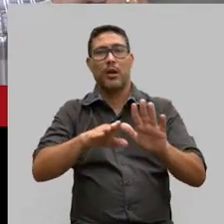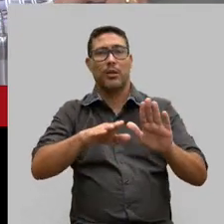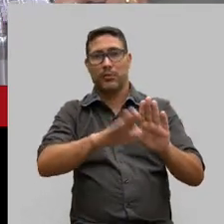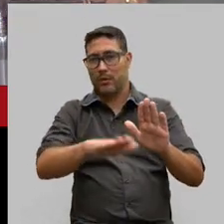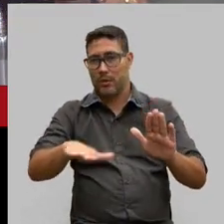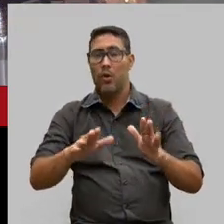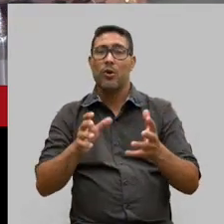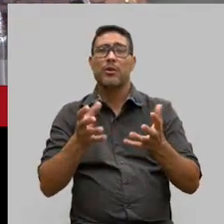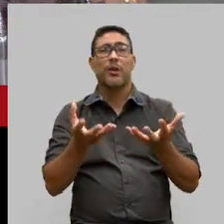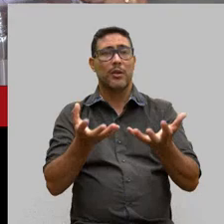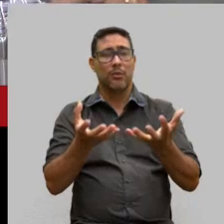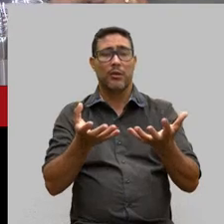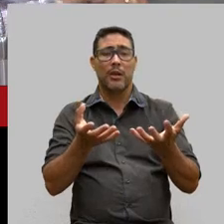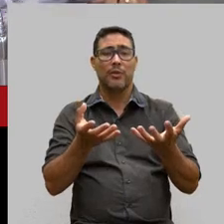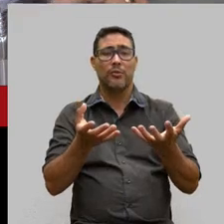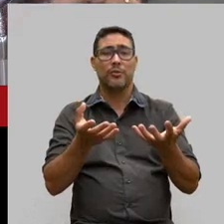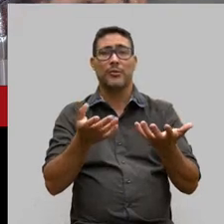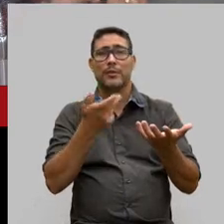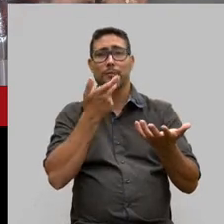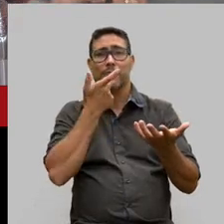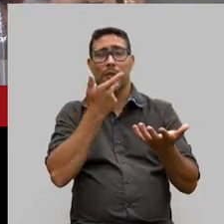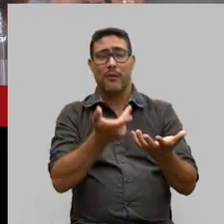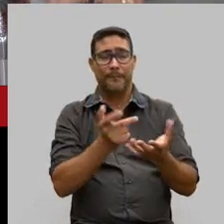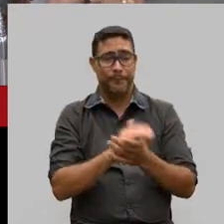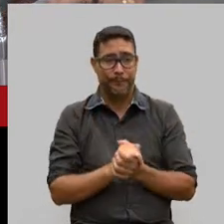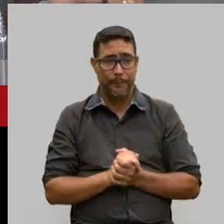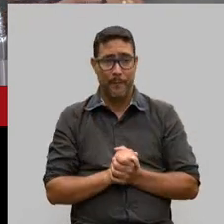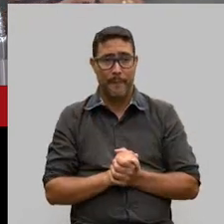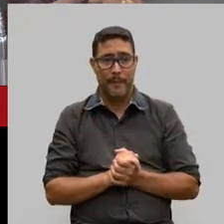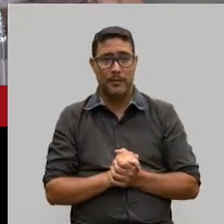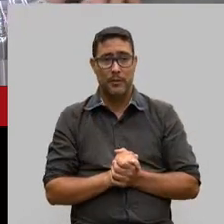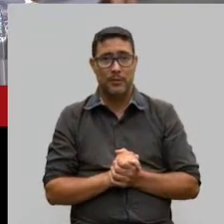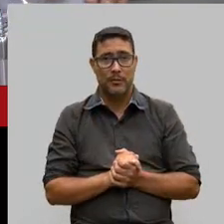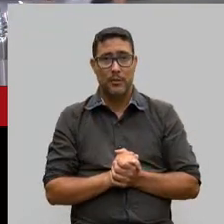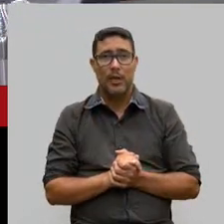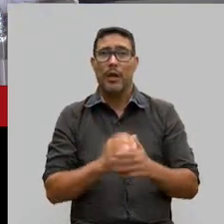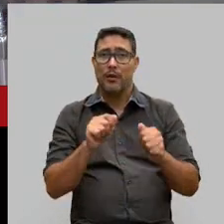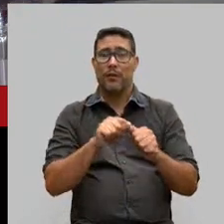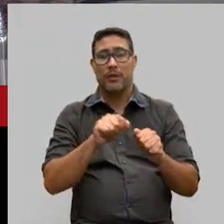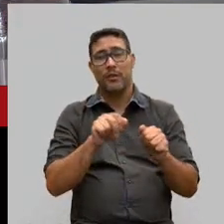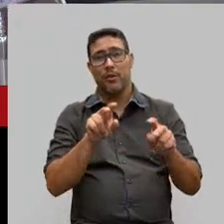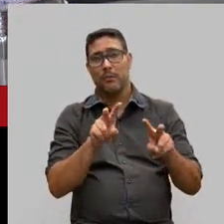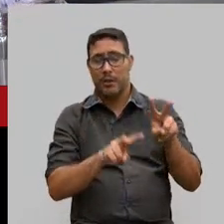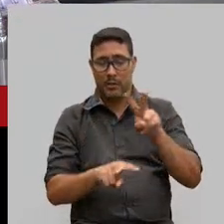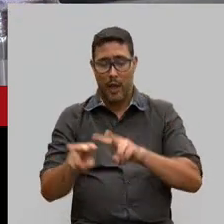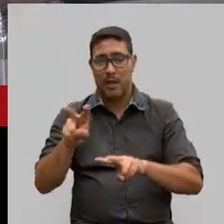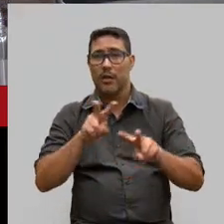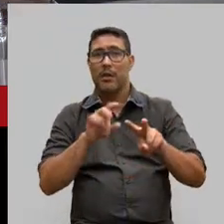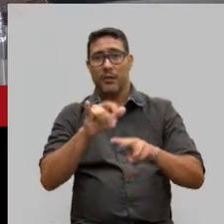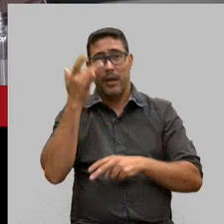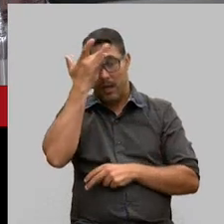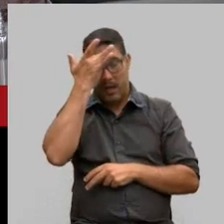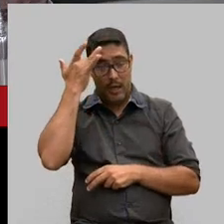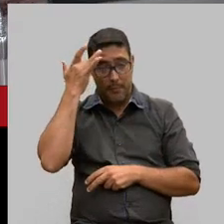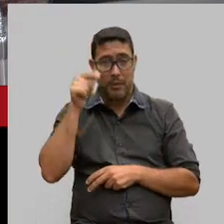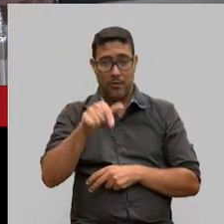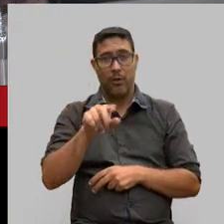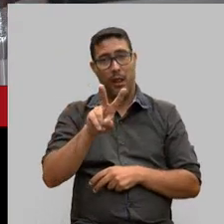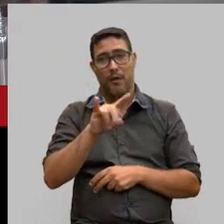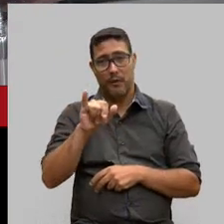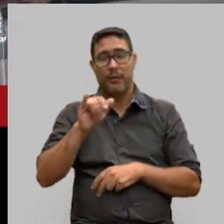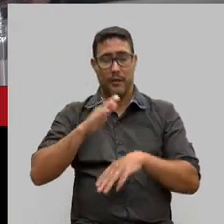trazer né nisso fazer uma autoanálise se essa pessoa ela vai ser mesmo